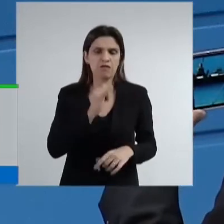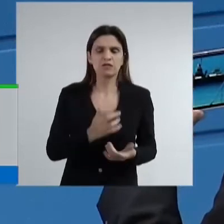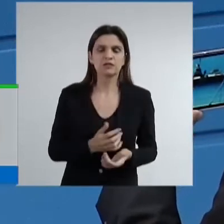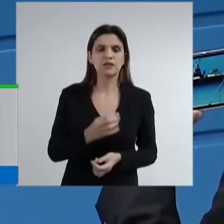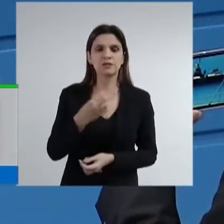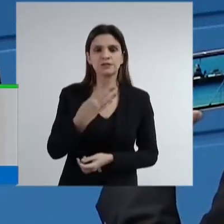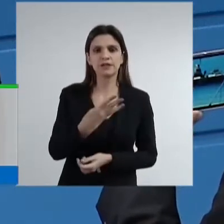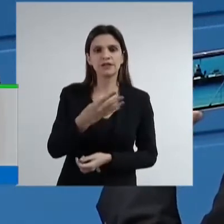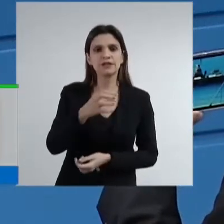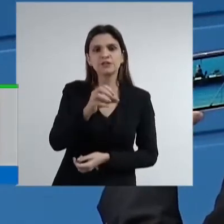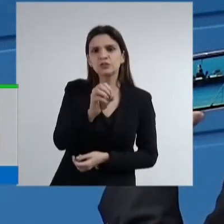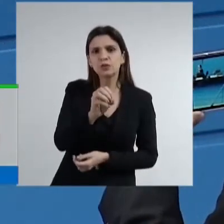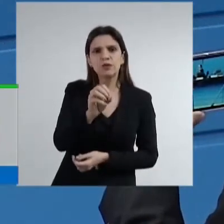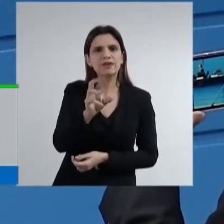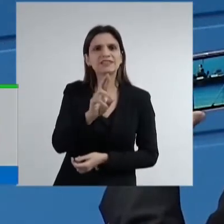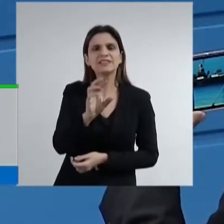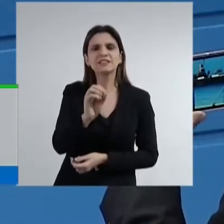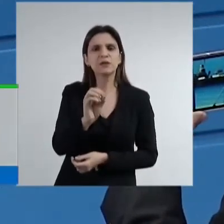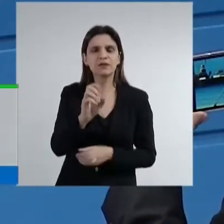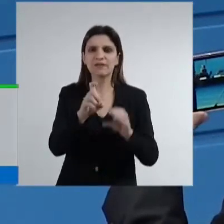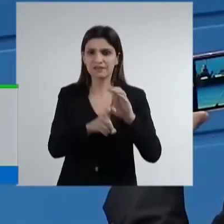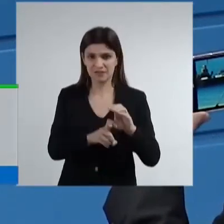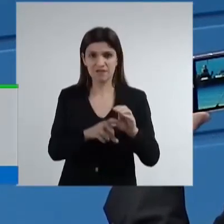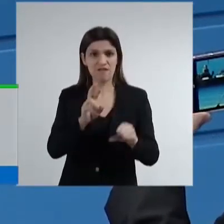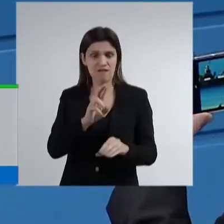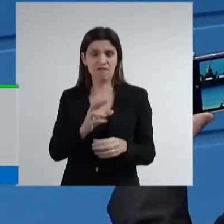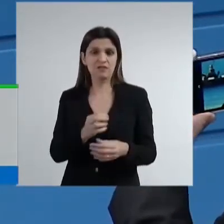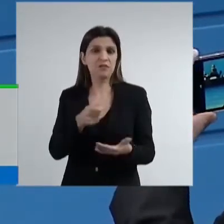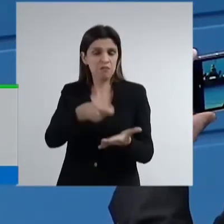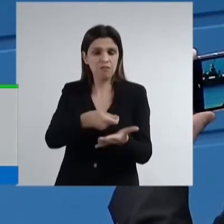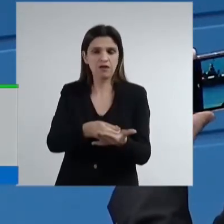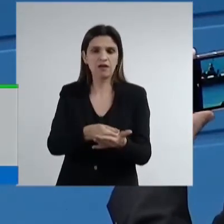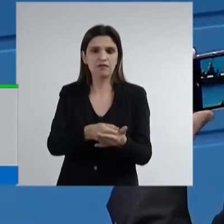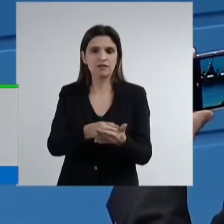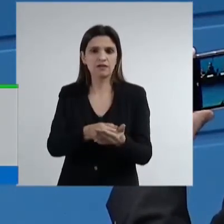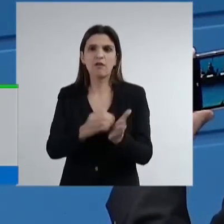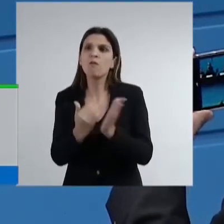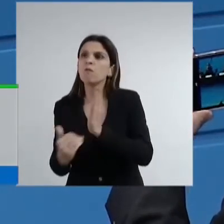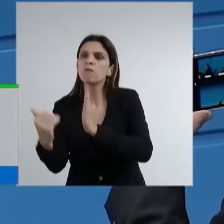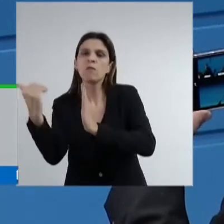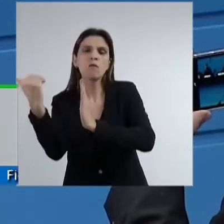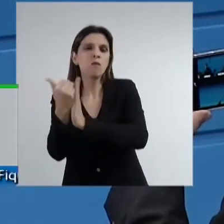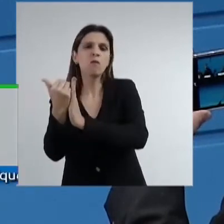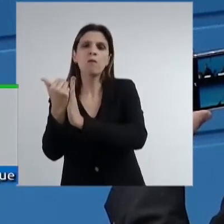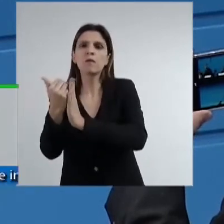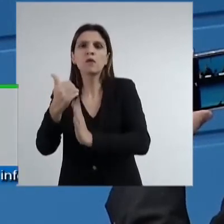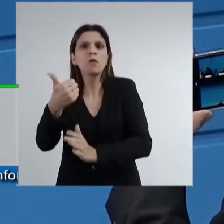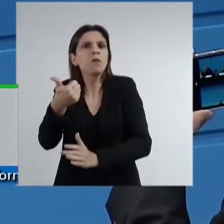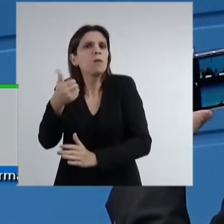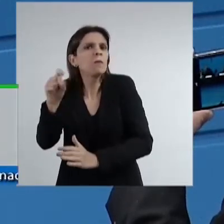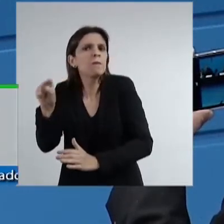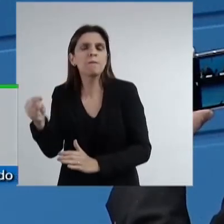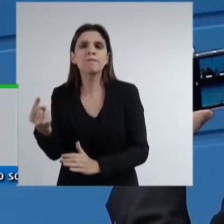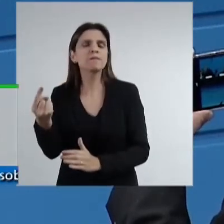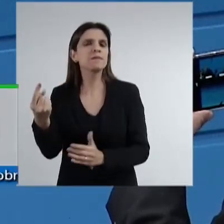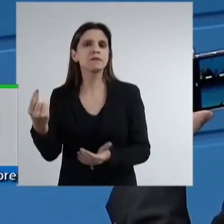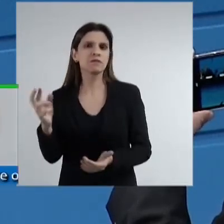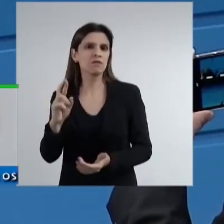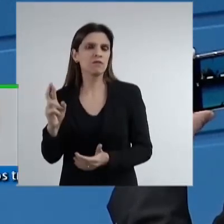1.000 e não foi explicado, mais de 1.000 reais, e não foi explicado pela Energisa, há algum problema, ele não sabe o que